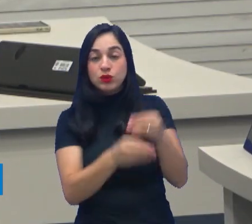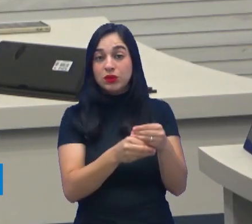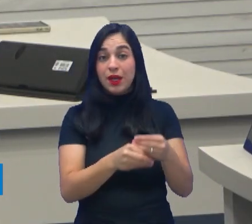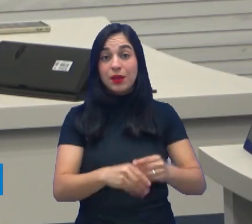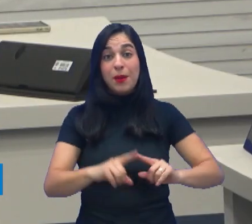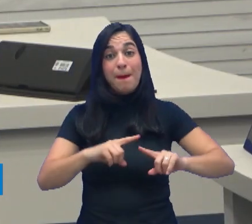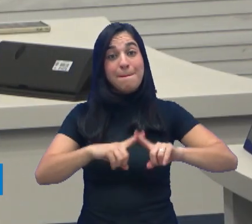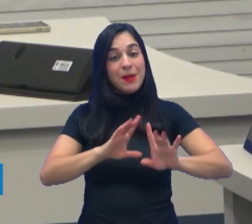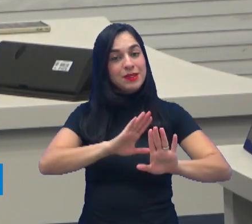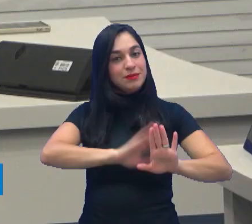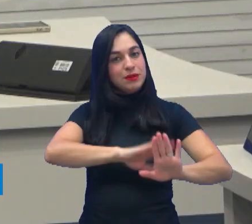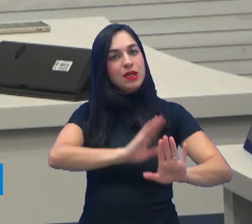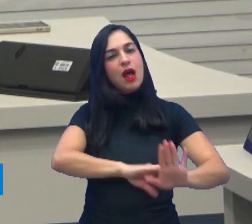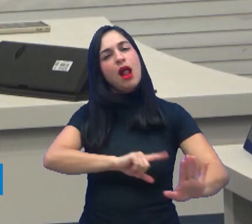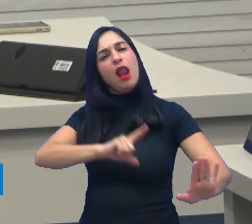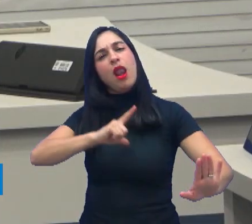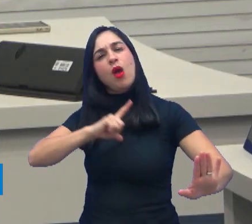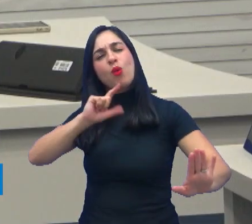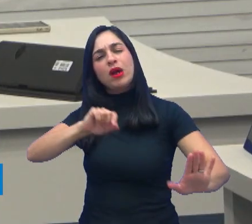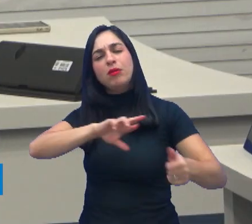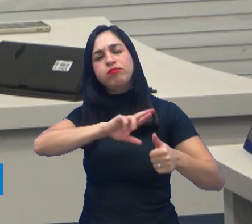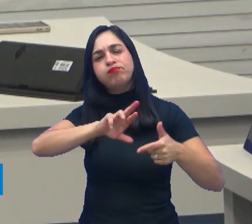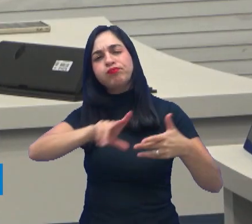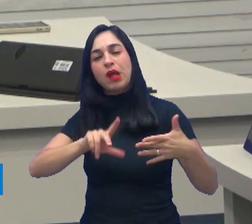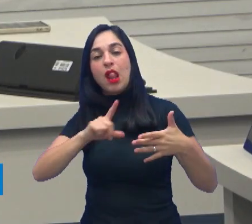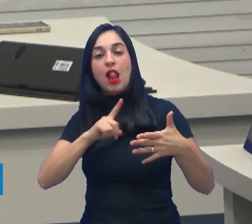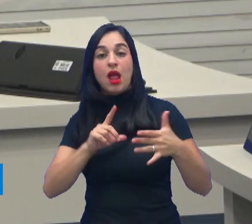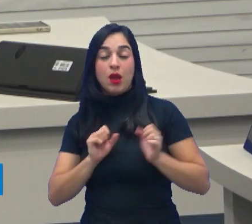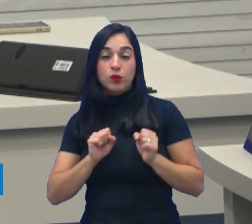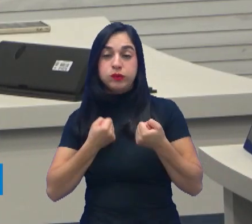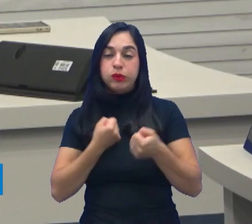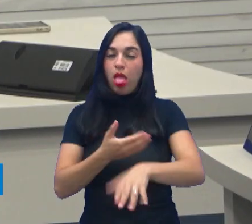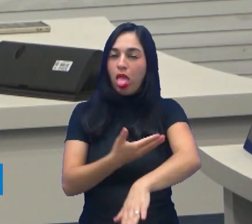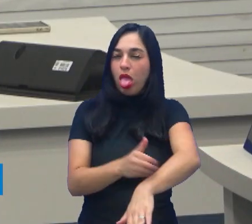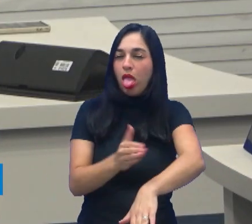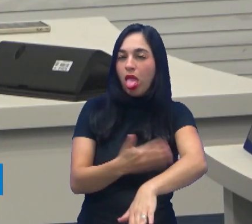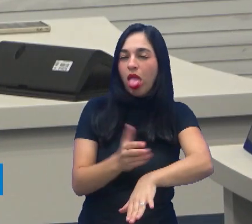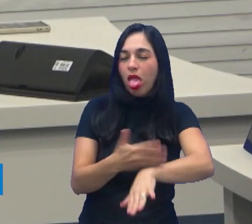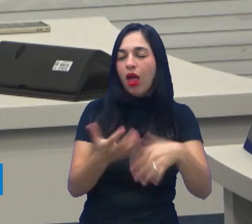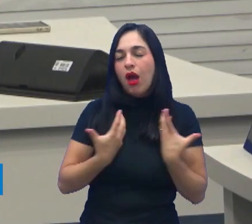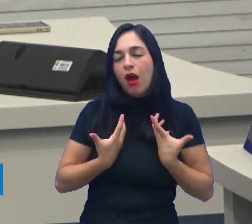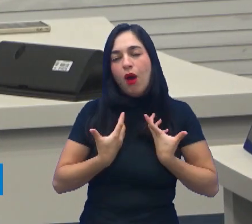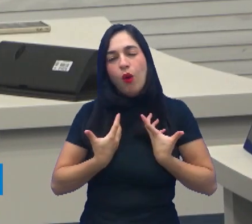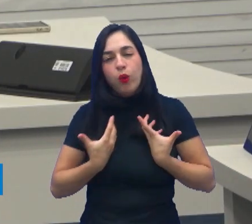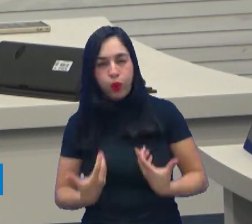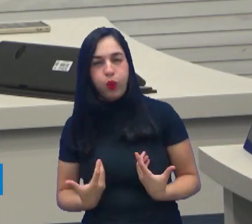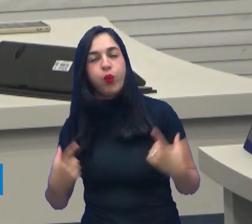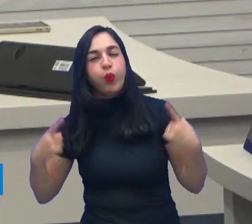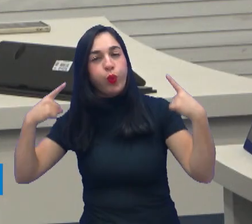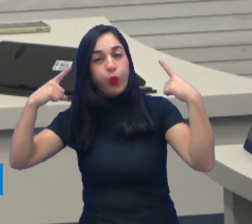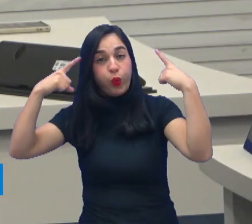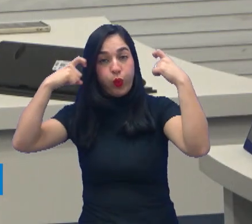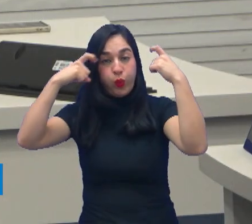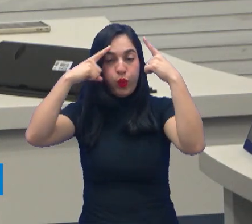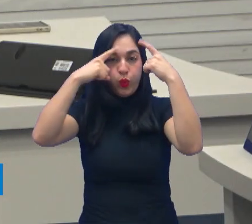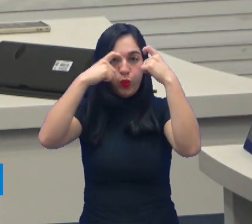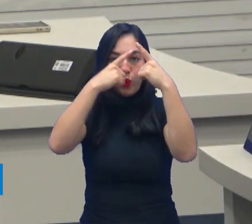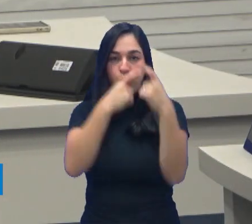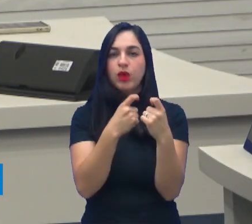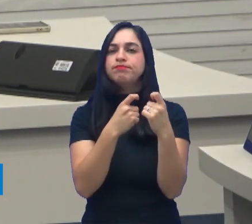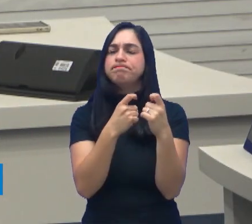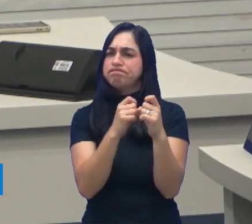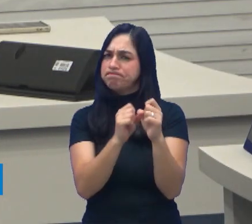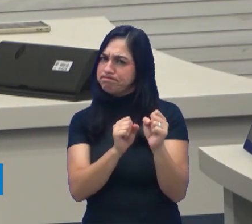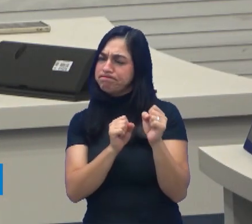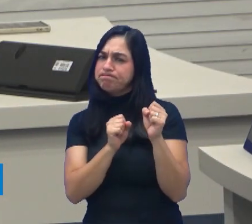trás dessa conquista existem muitos treinos, cansaço, desafios e uma rotina muito